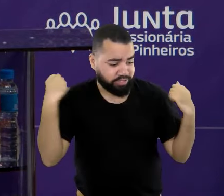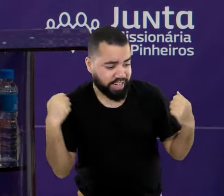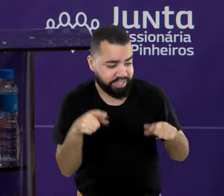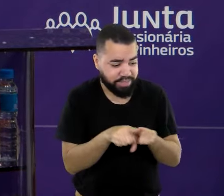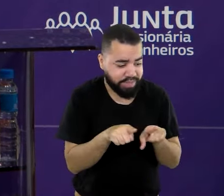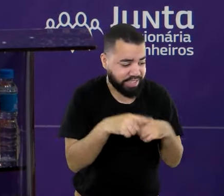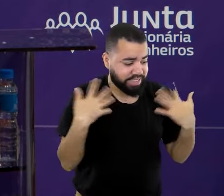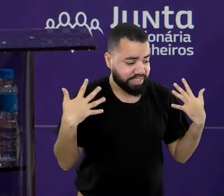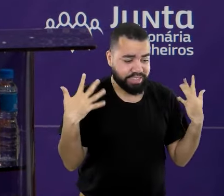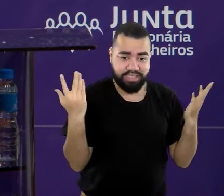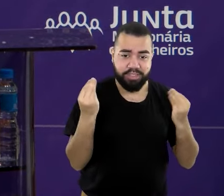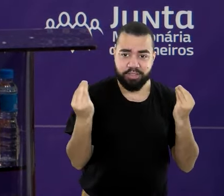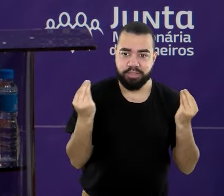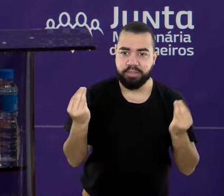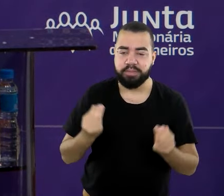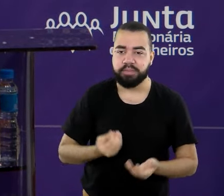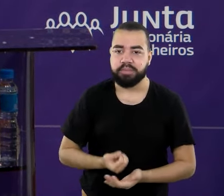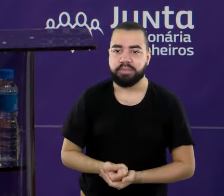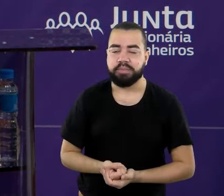preocupado.